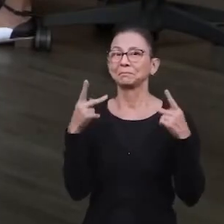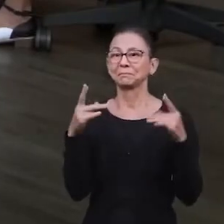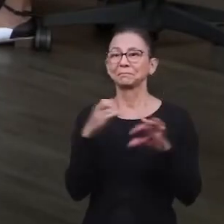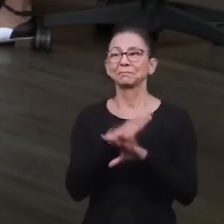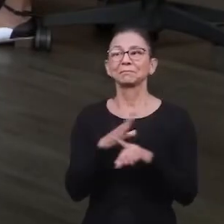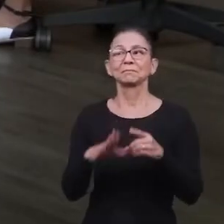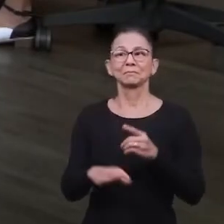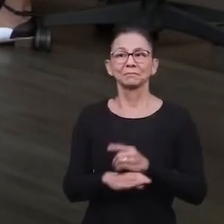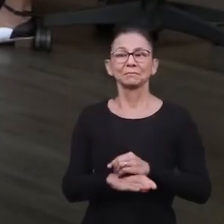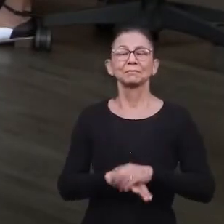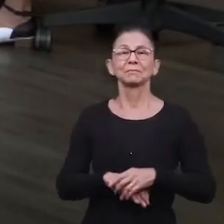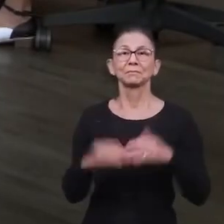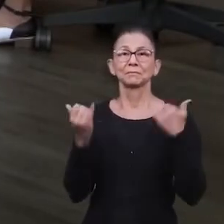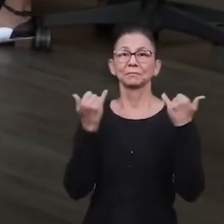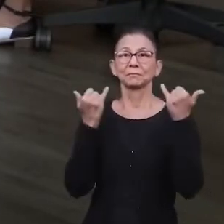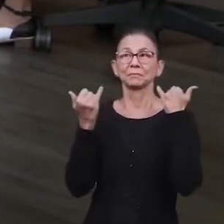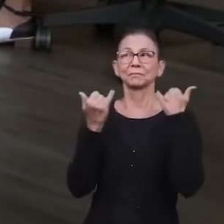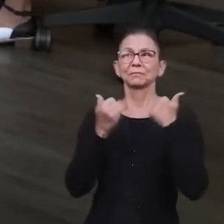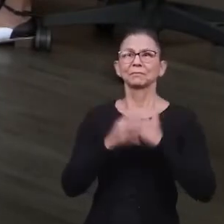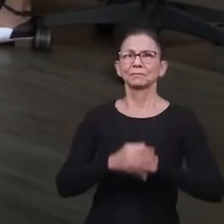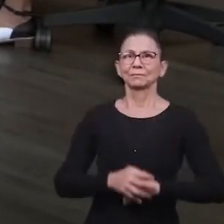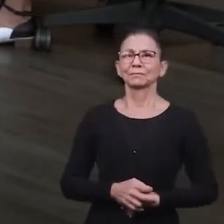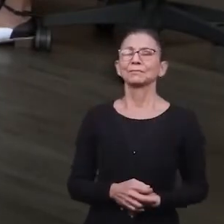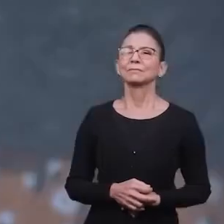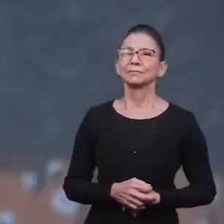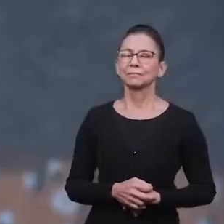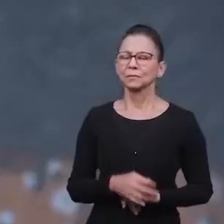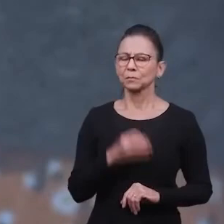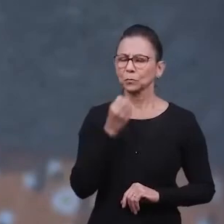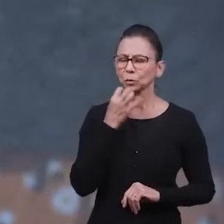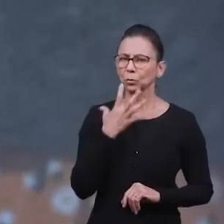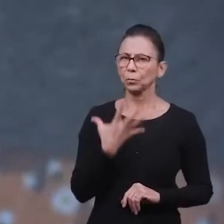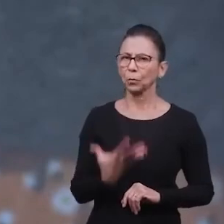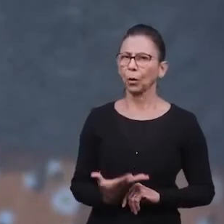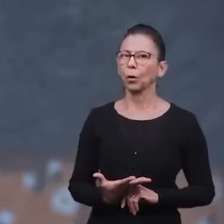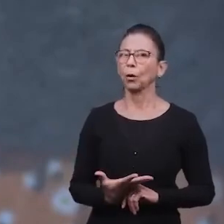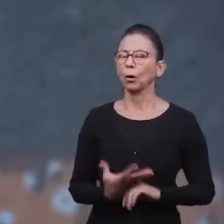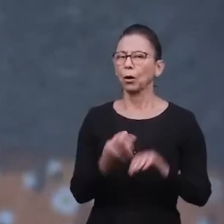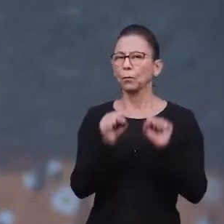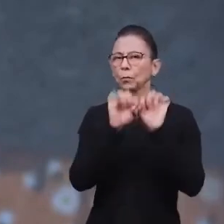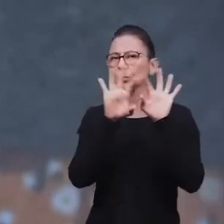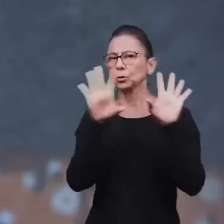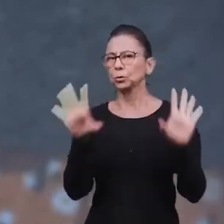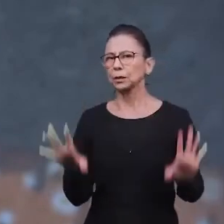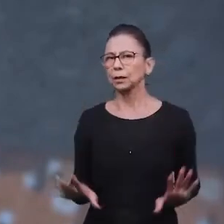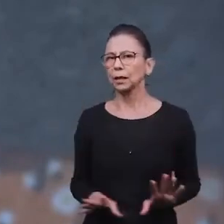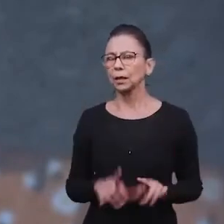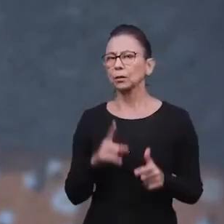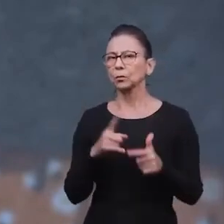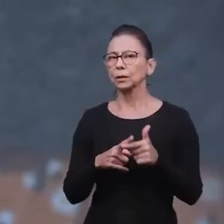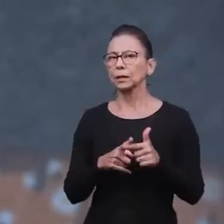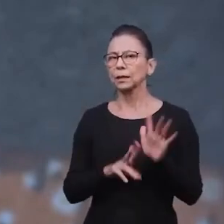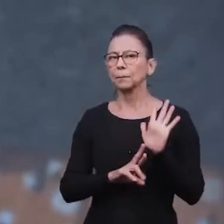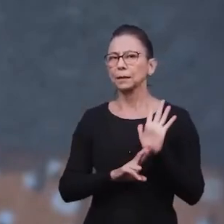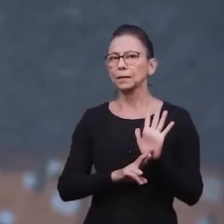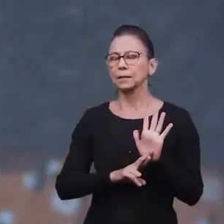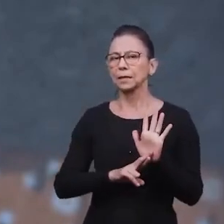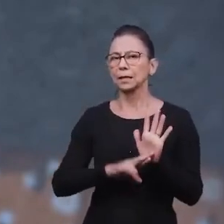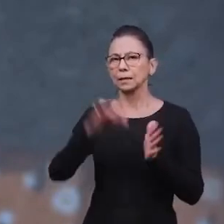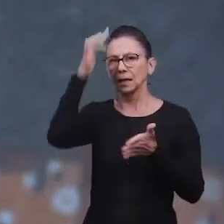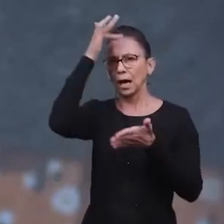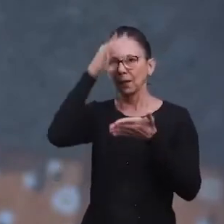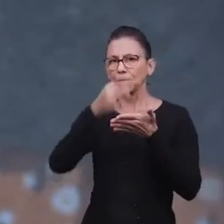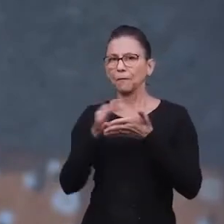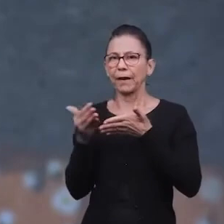culto. Tá trazida aí toda a informação e uma aplicação muito clara do que é apostasia na vida